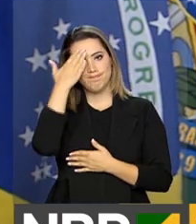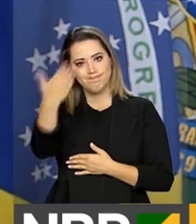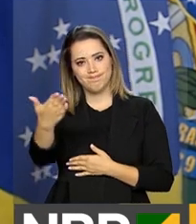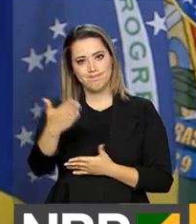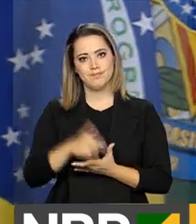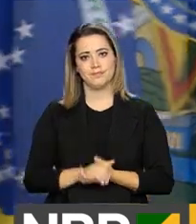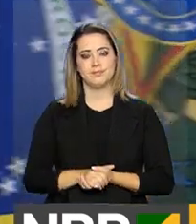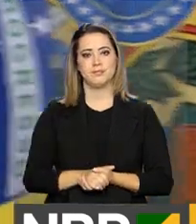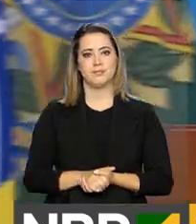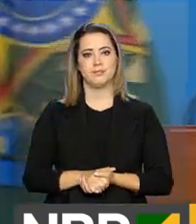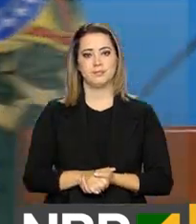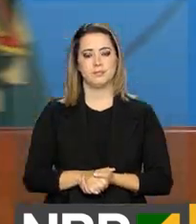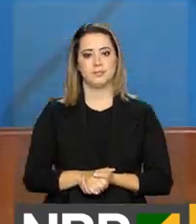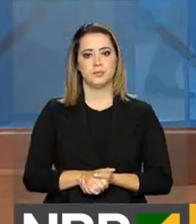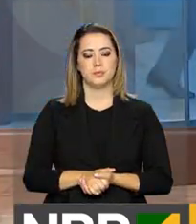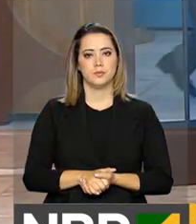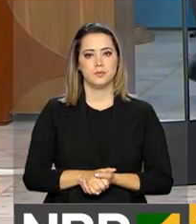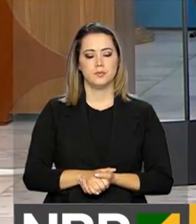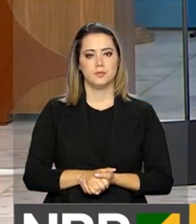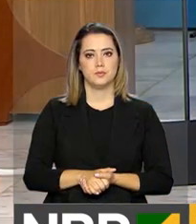obrigado.